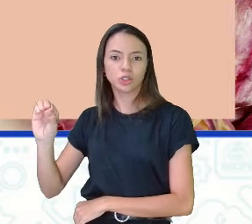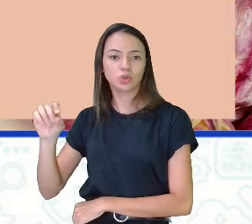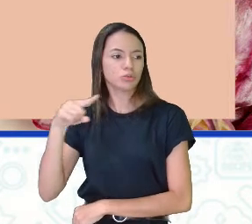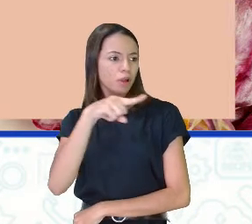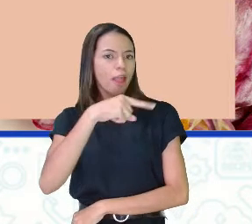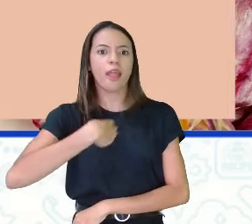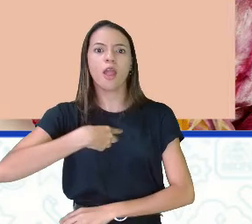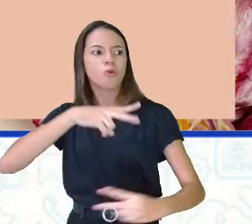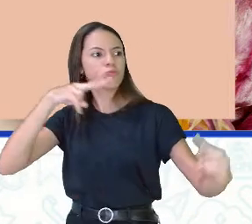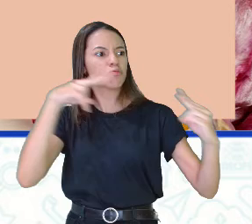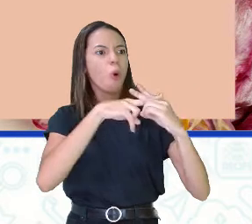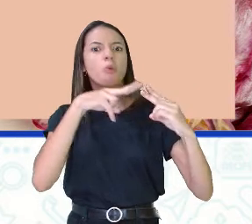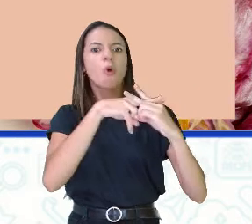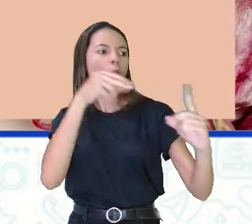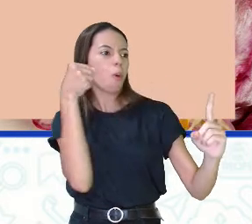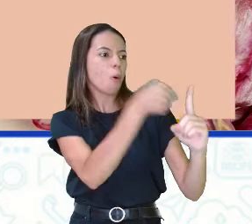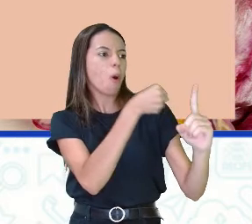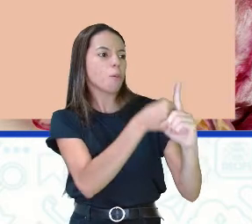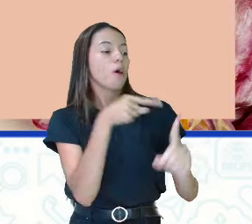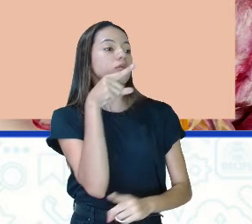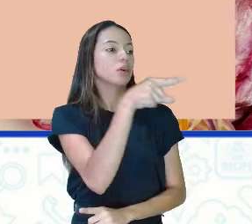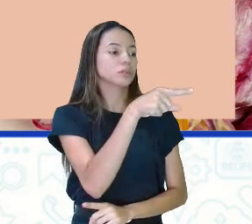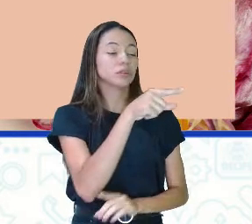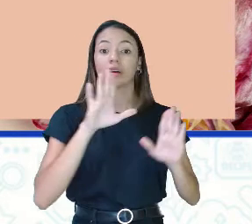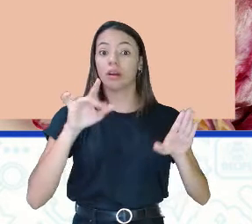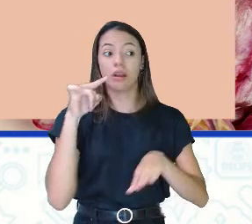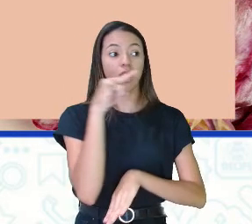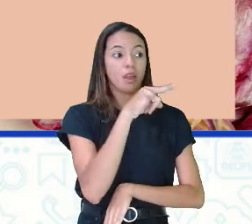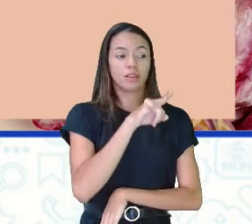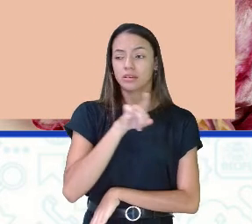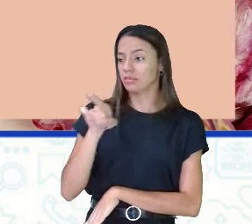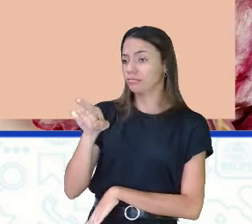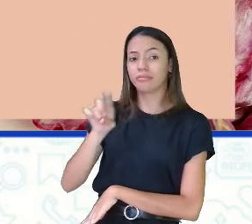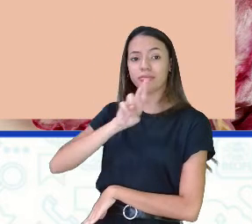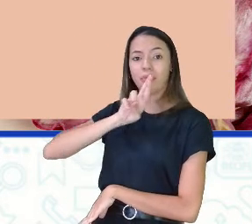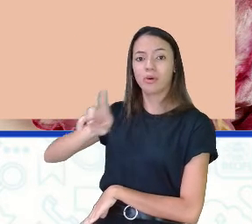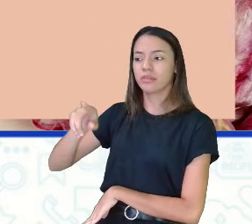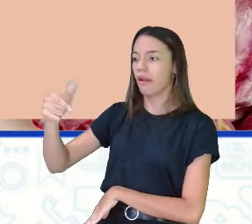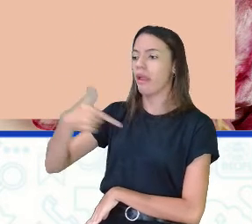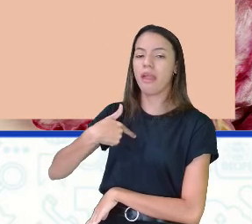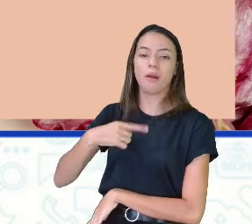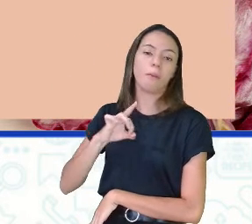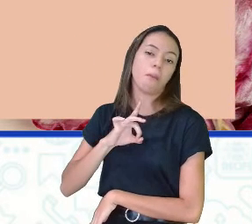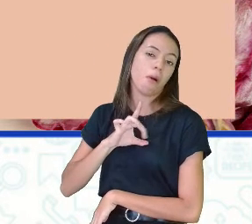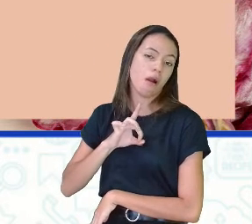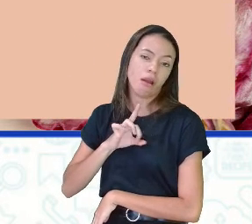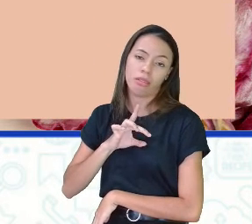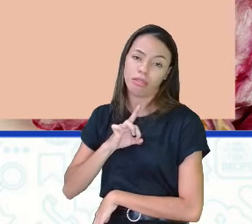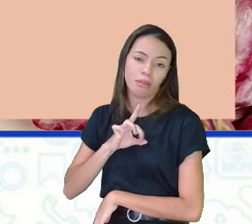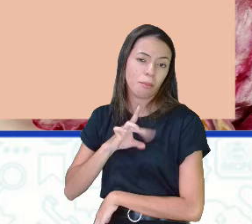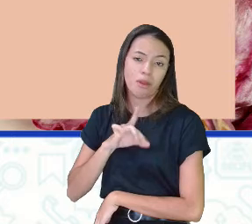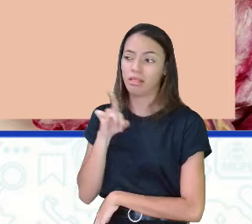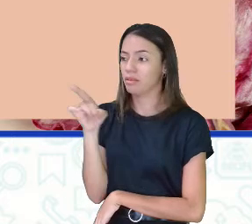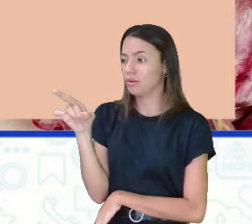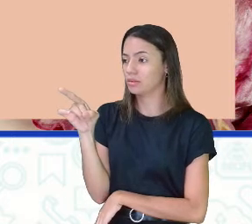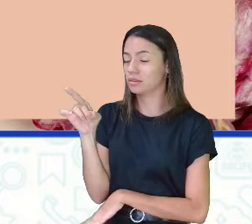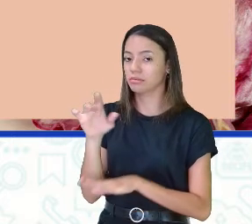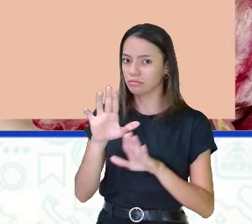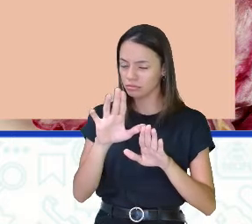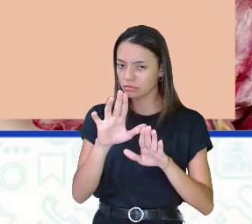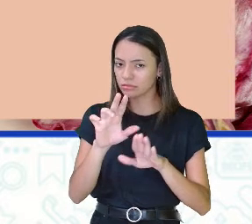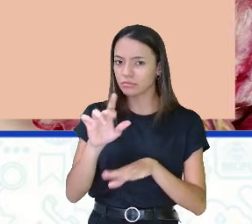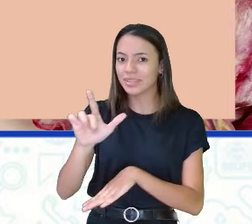A fala irônica de Pablo é, estou morrendo de medo de você. Ora, não quer dizer que Leandro não seja